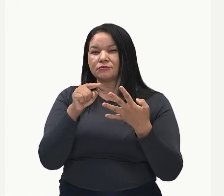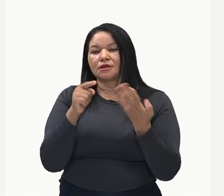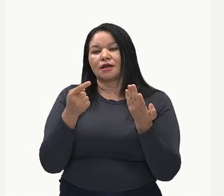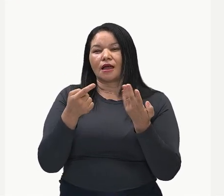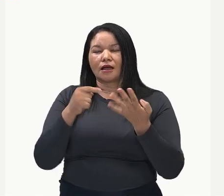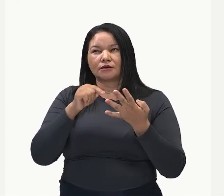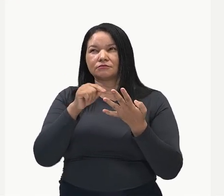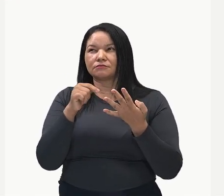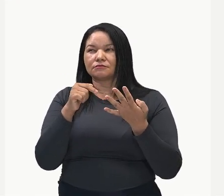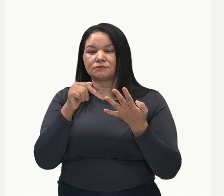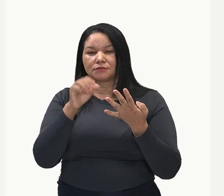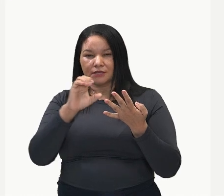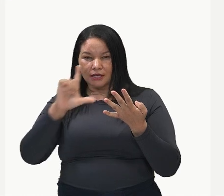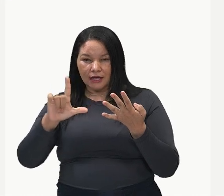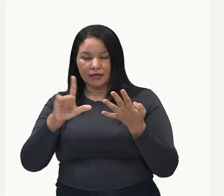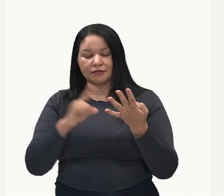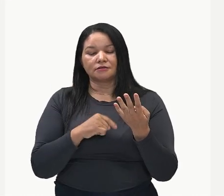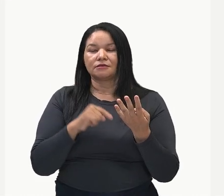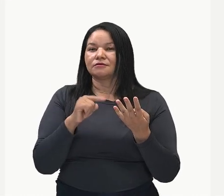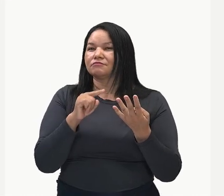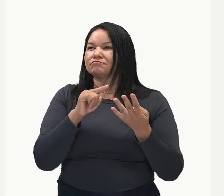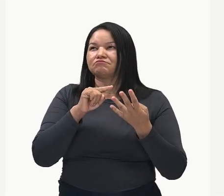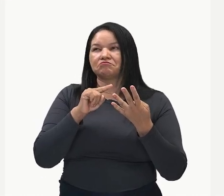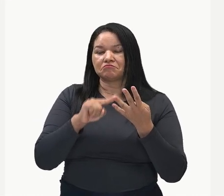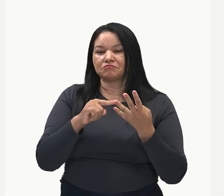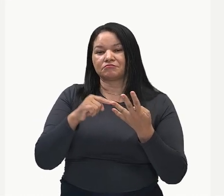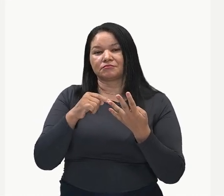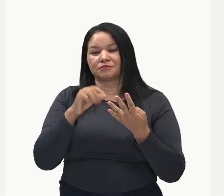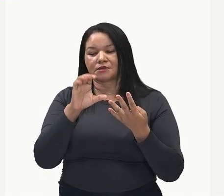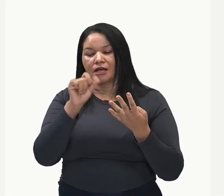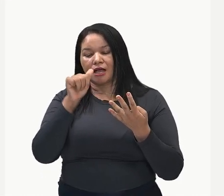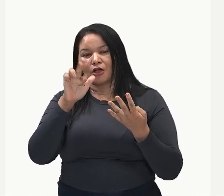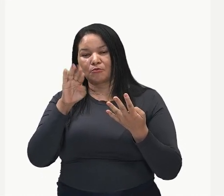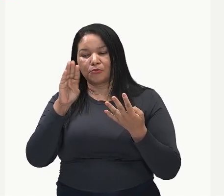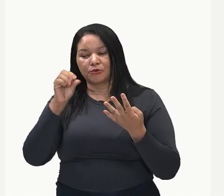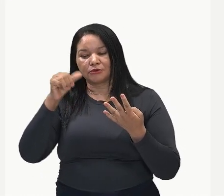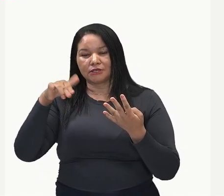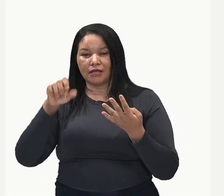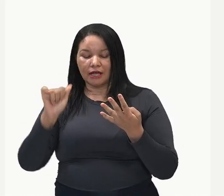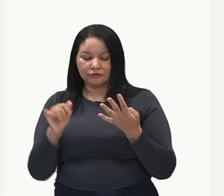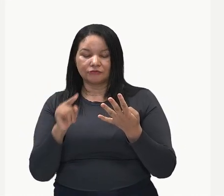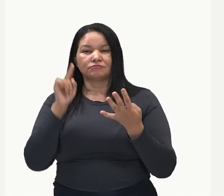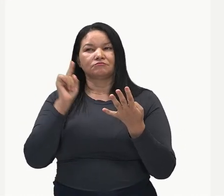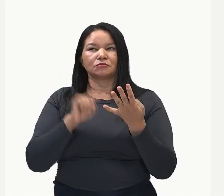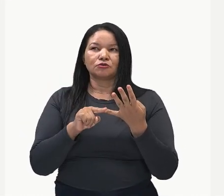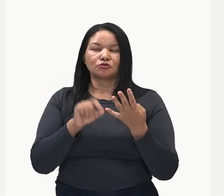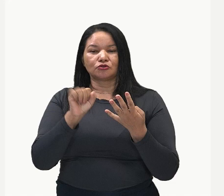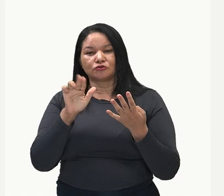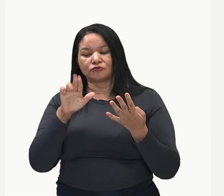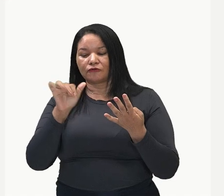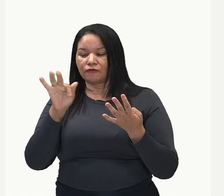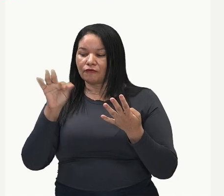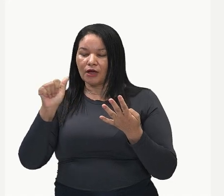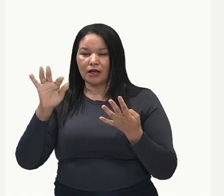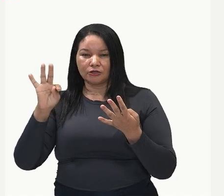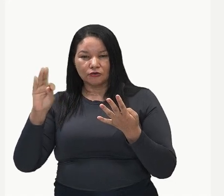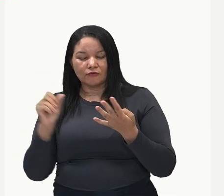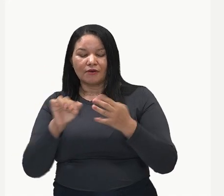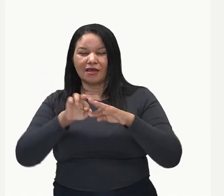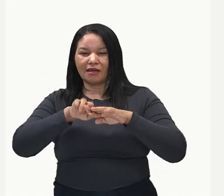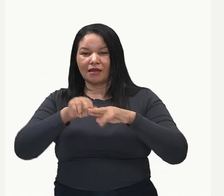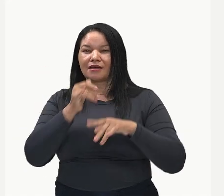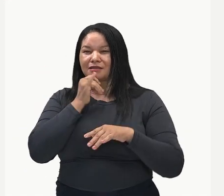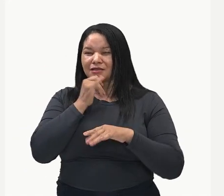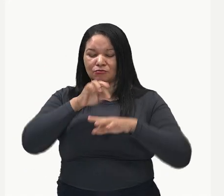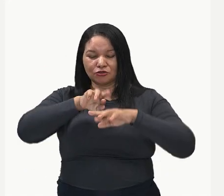de sódio, fluoreto de sódio, carbonato de sódio, sulfato de cálcio são alguns exemplos, né,